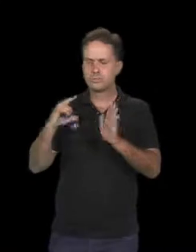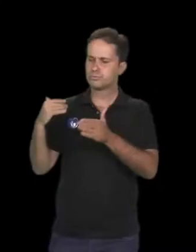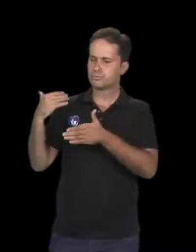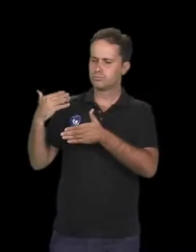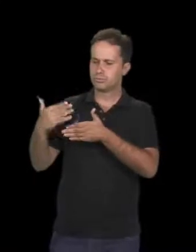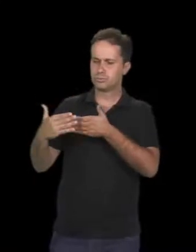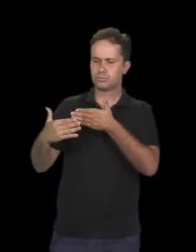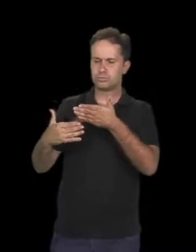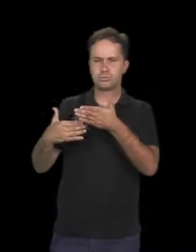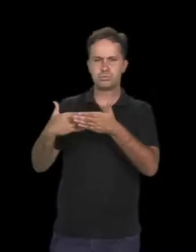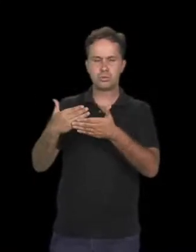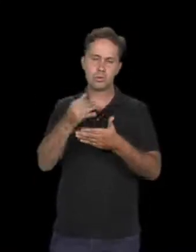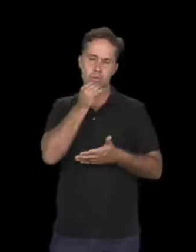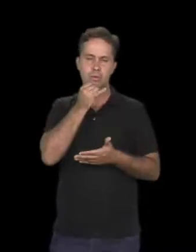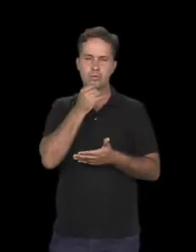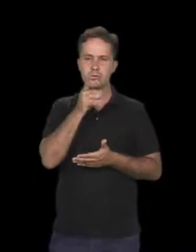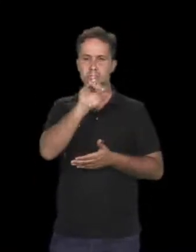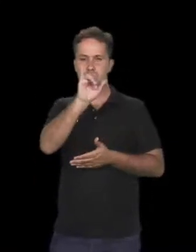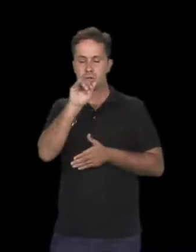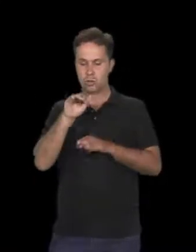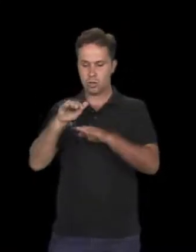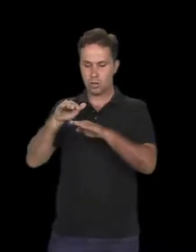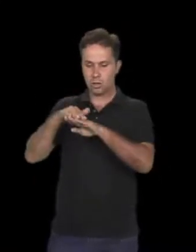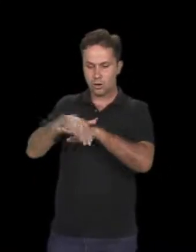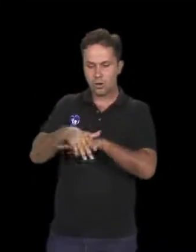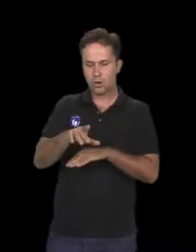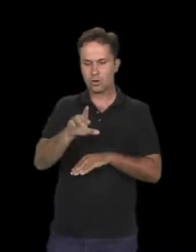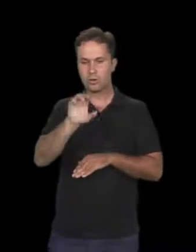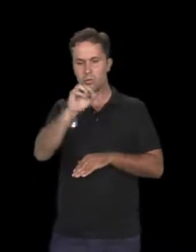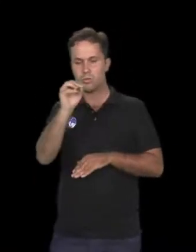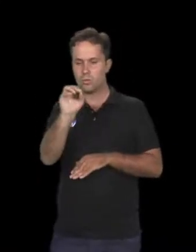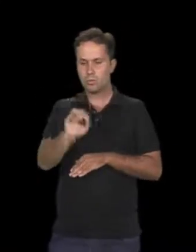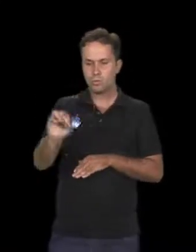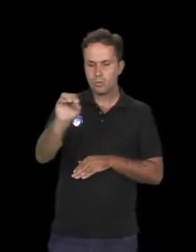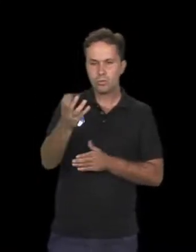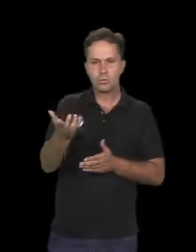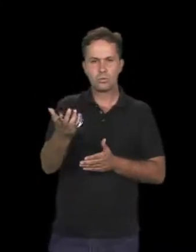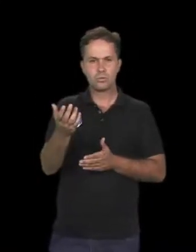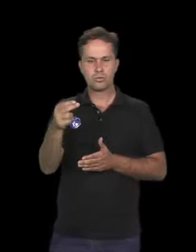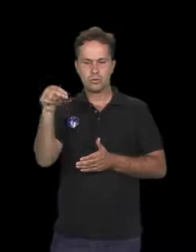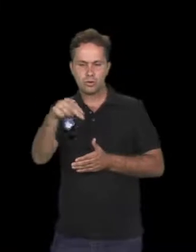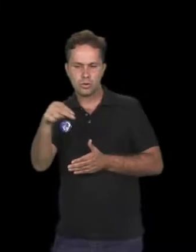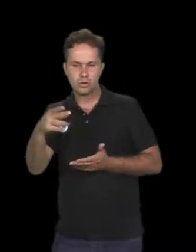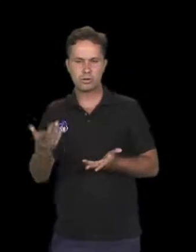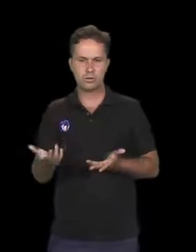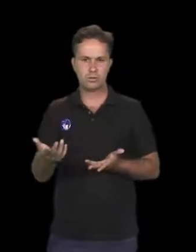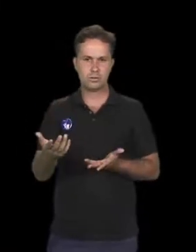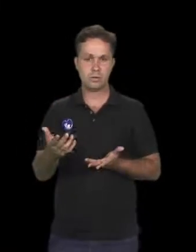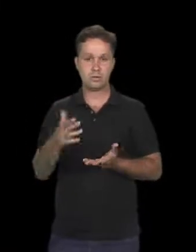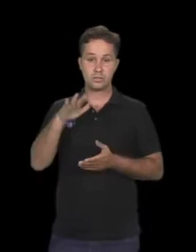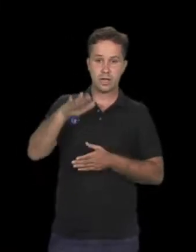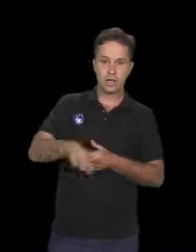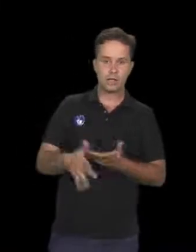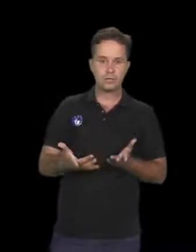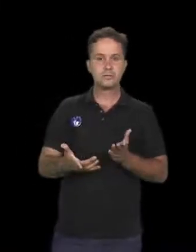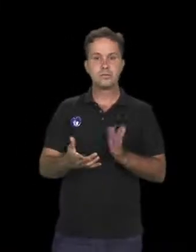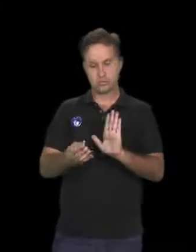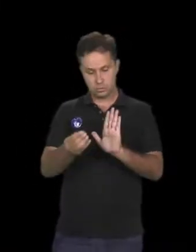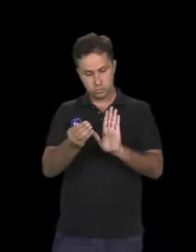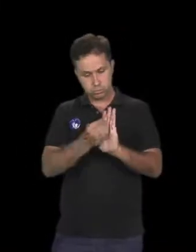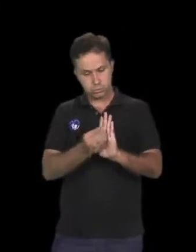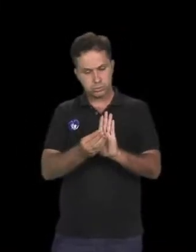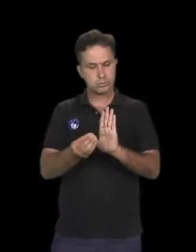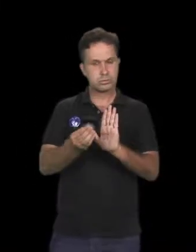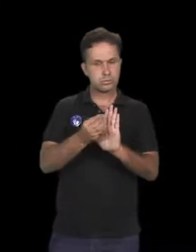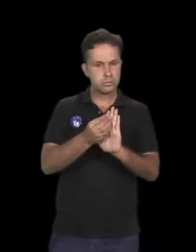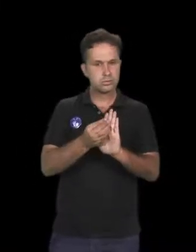são recursos. E a gente acaba que, muitas vezes, recebe muitos textos para publicação na revista que, enfim, que abusam